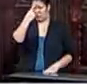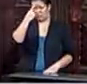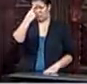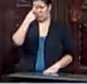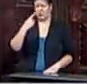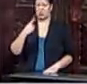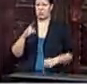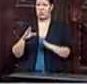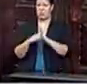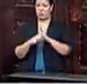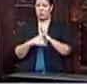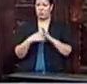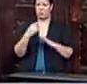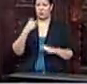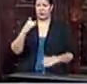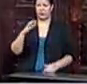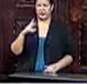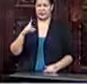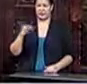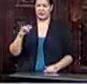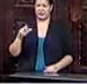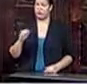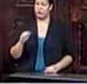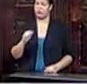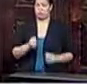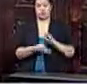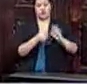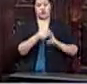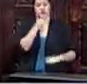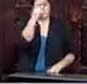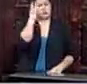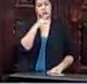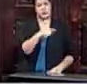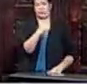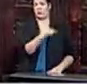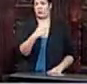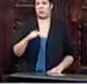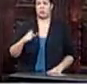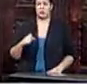previdenciário tirando de quem tem? Não, vai tirar do servidor. Essa